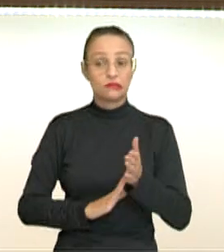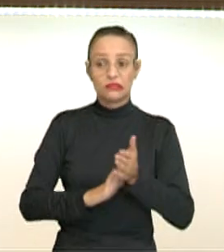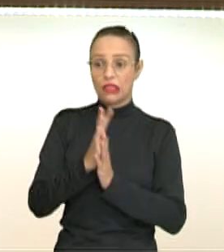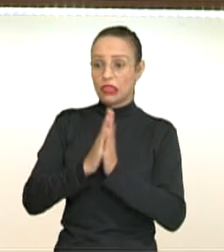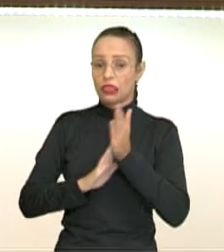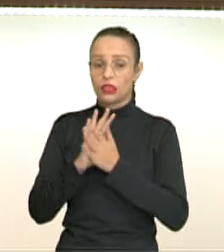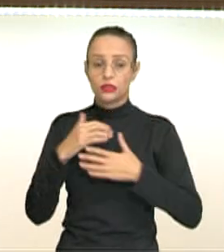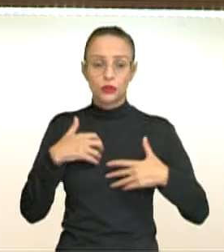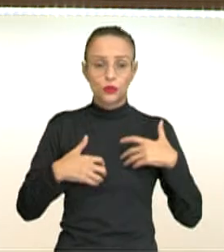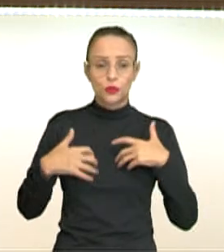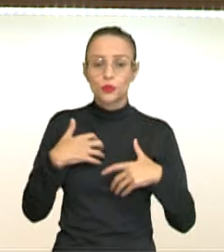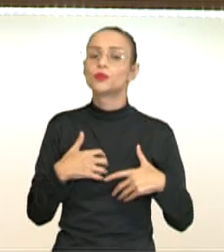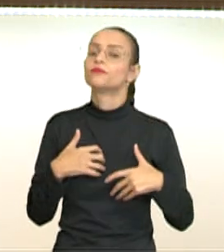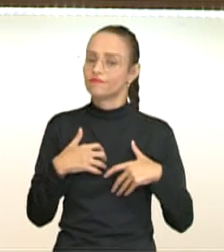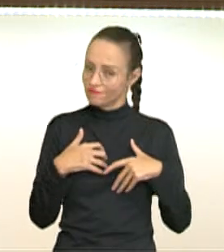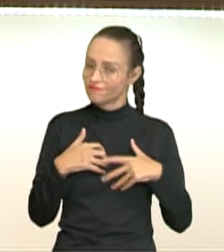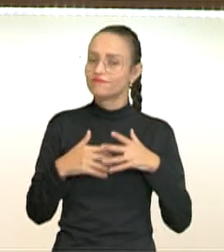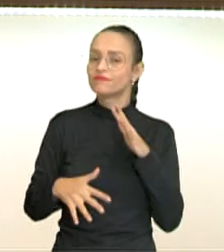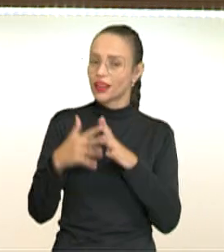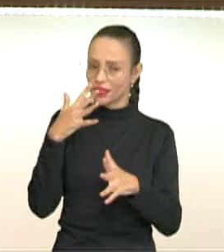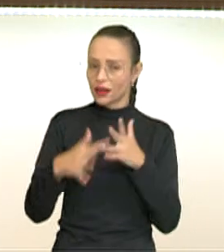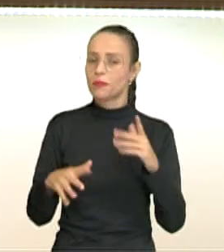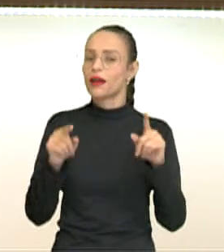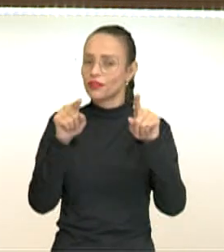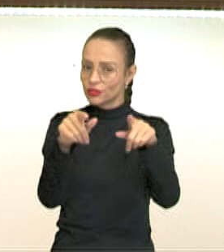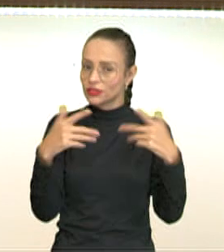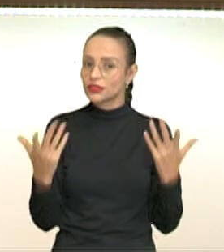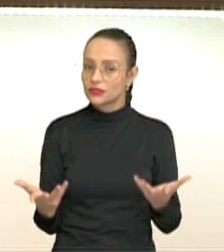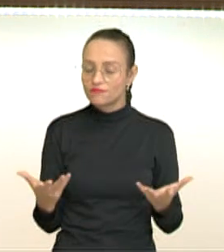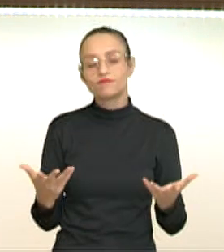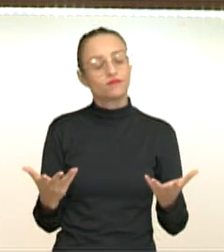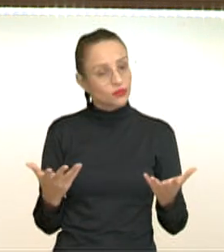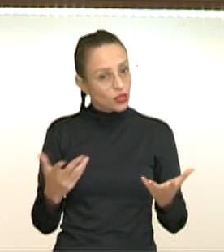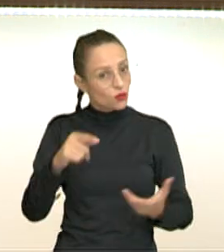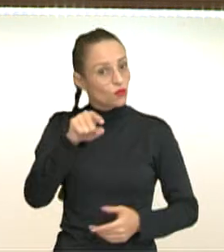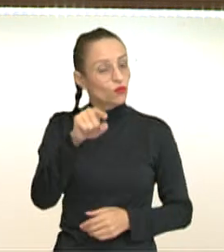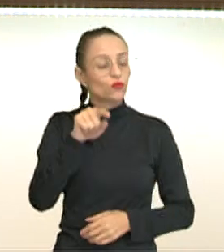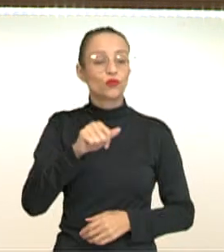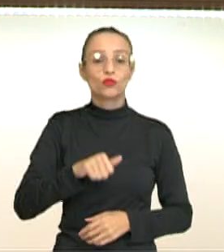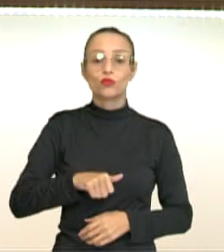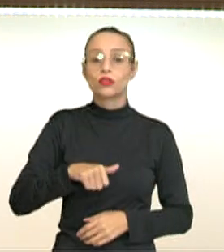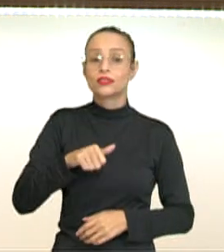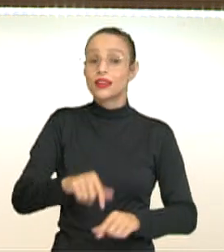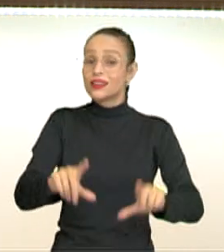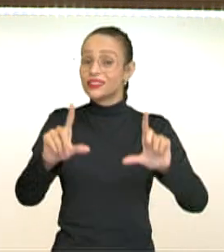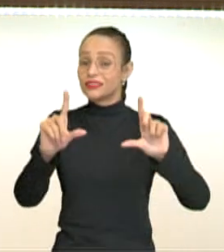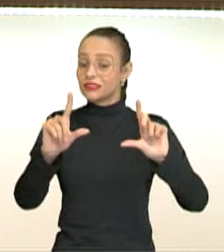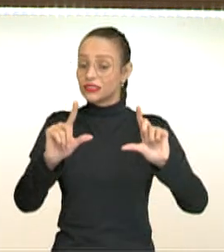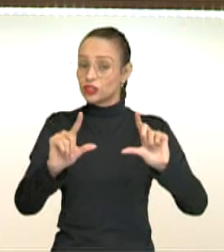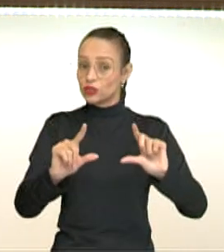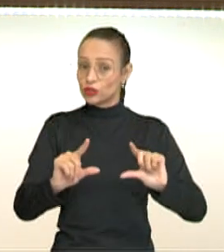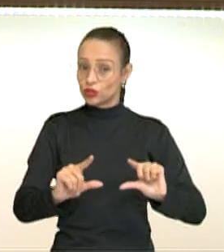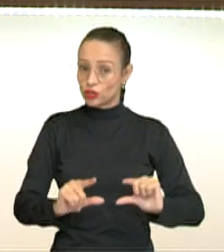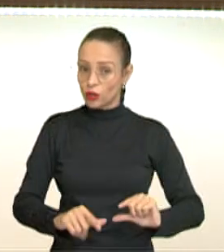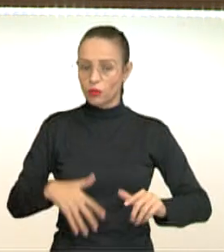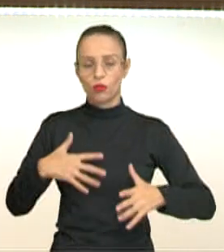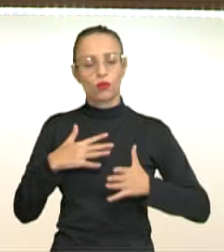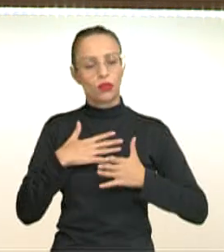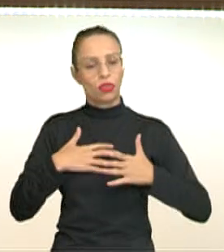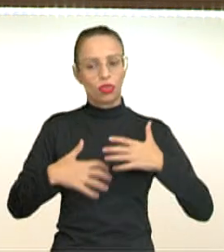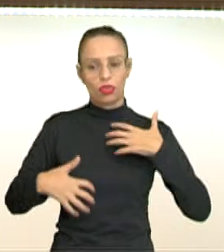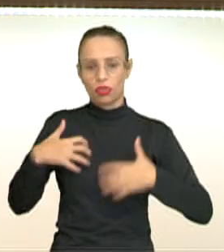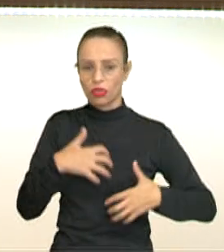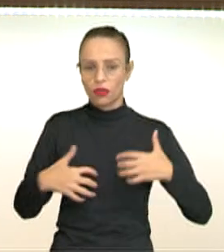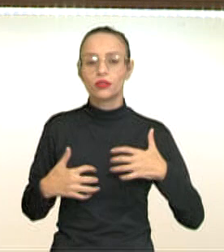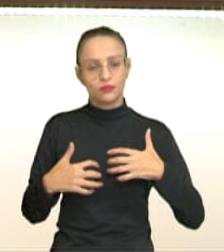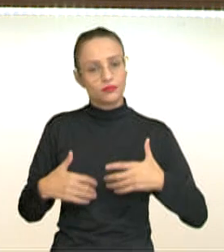ansiedade, ela vai atrapalhar você de qualquer forma. Então, quanto mais você reduzir a ansiedade, fica melhor para